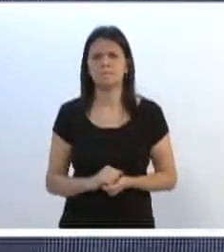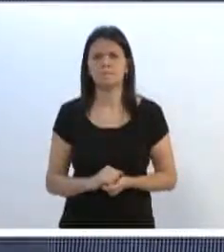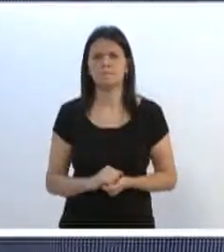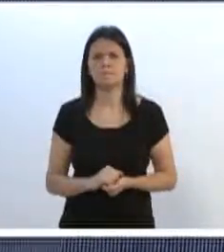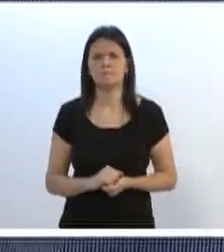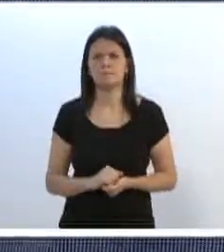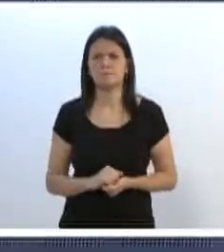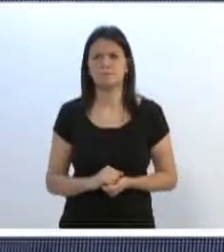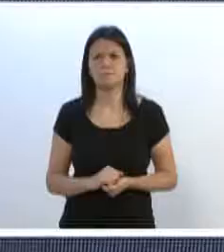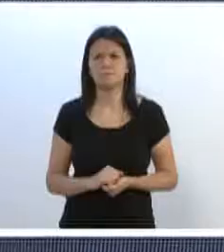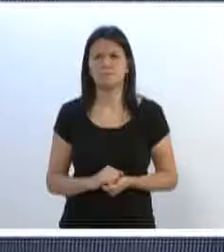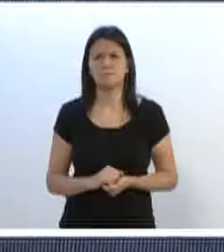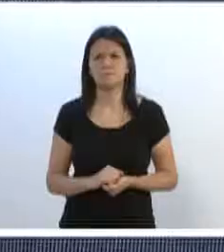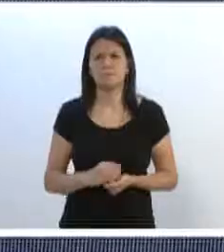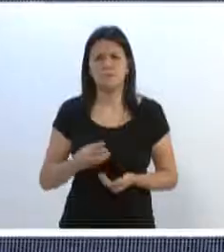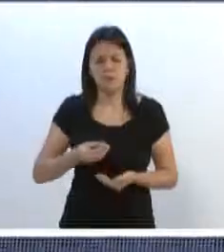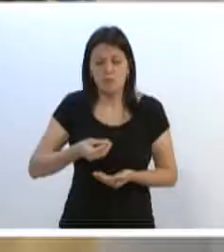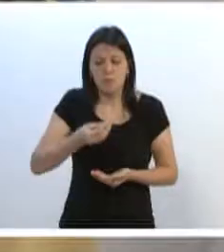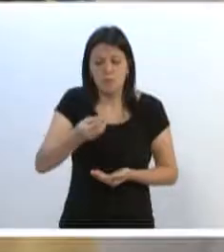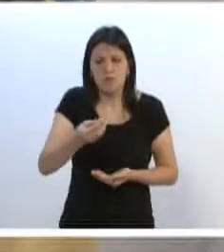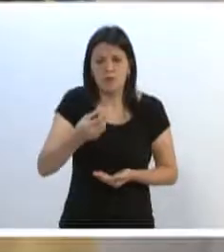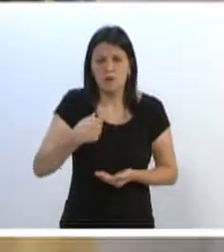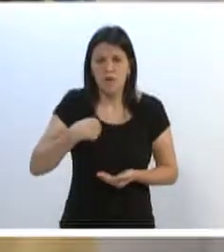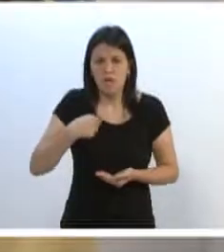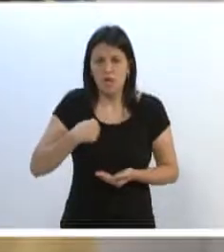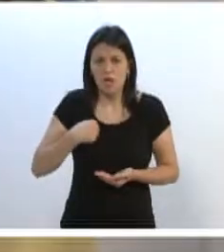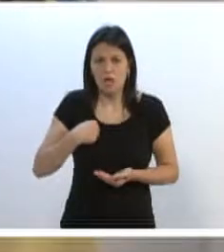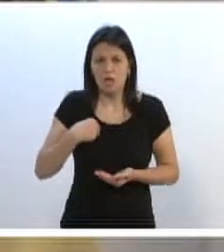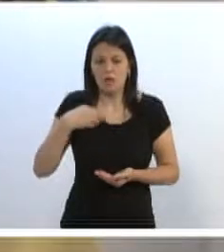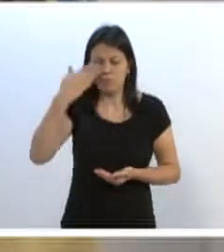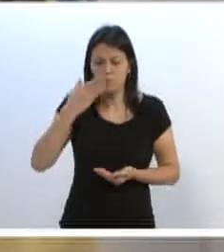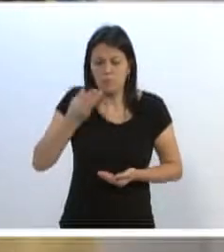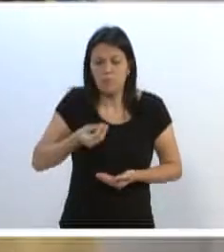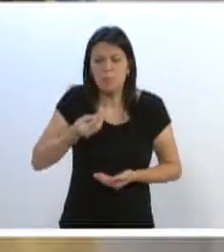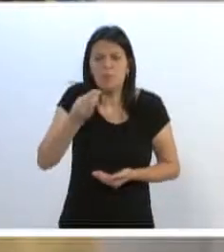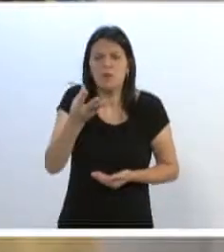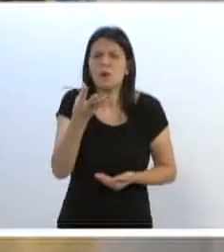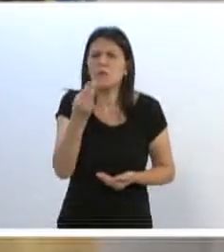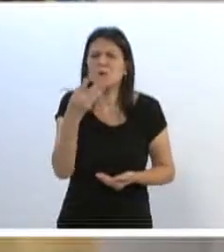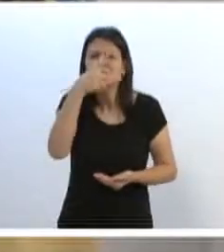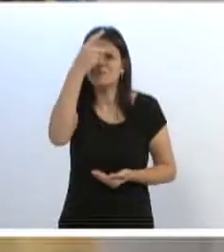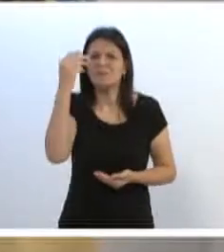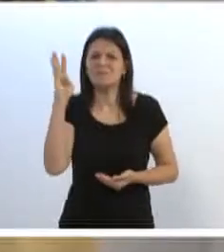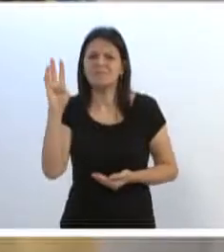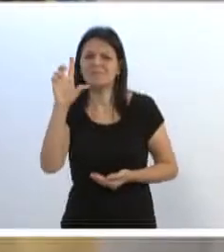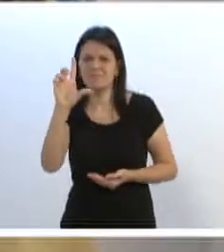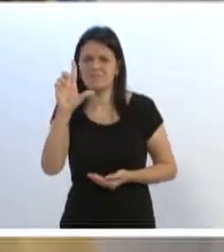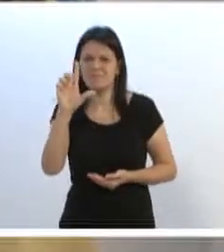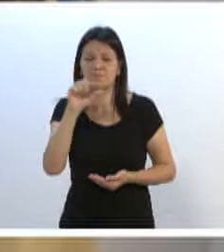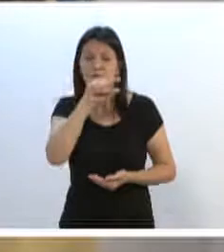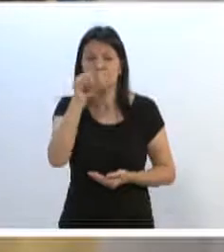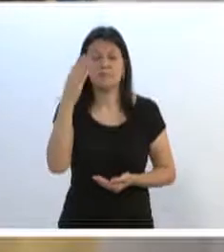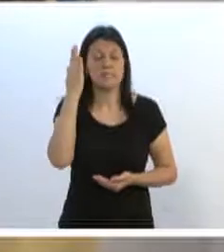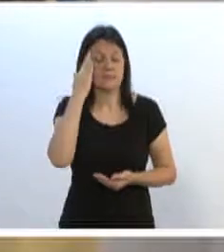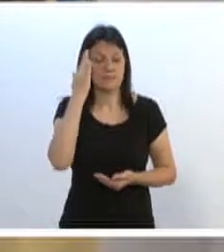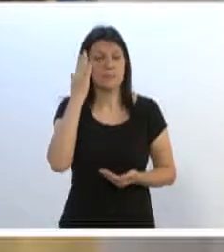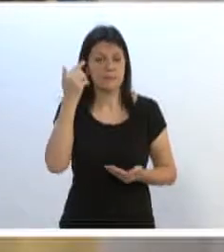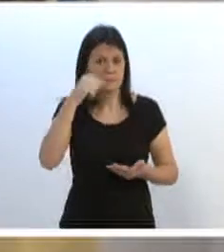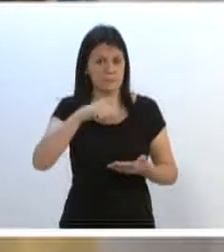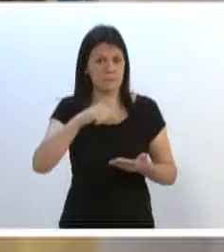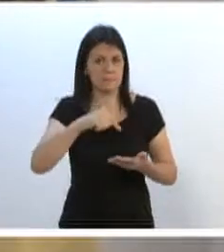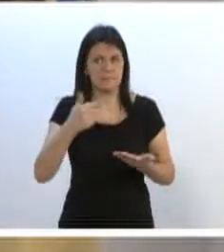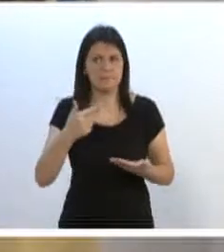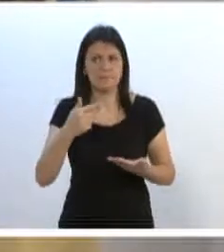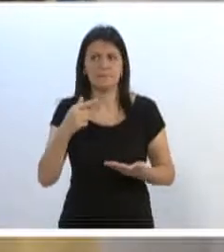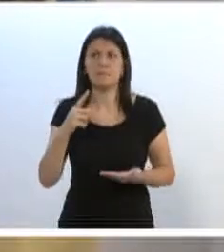entrega pessoalmente a muitos blumenauenses. Aqui, para os senhores terem uma ideia,